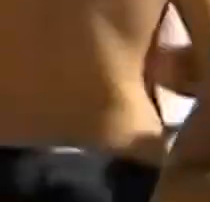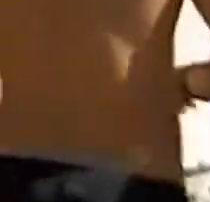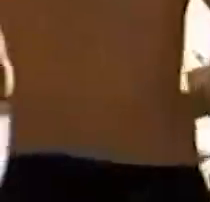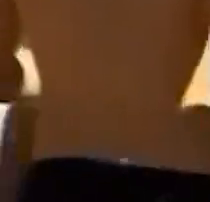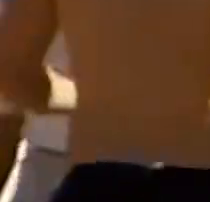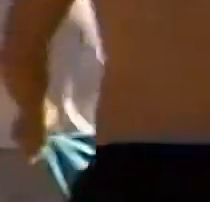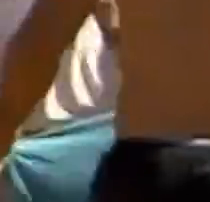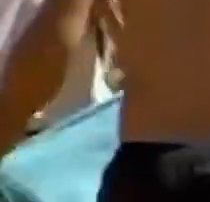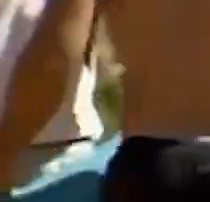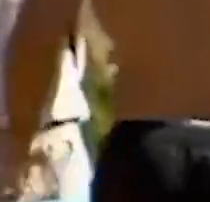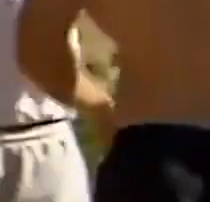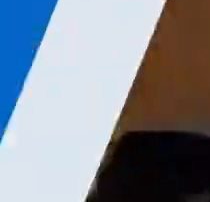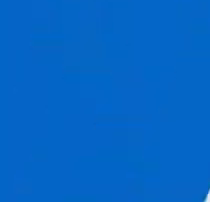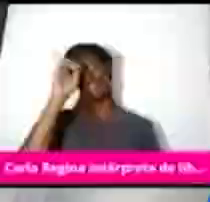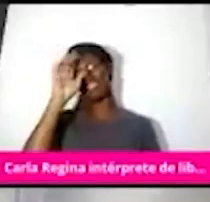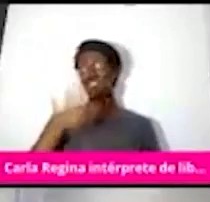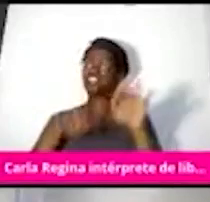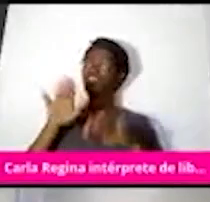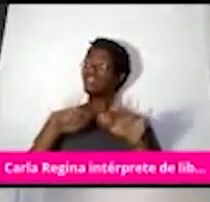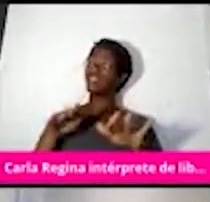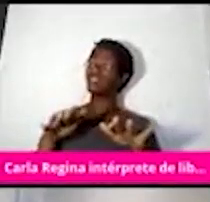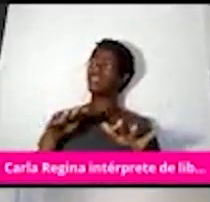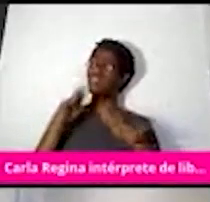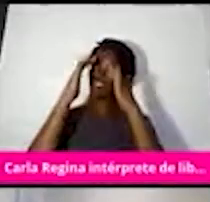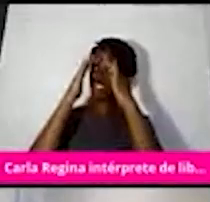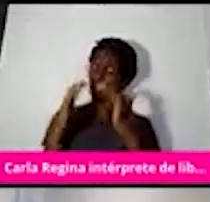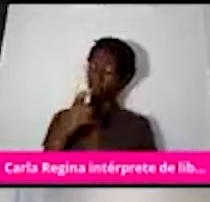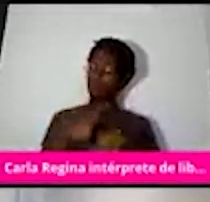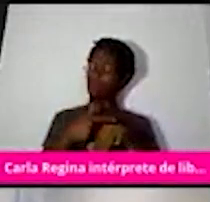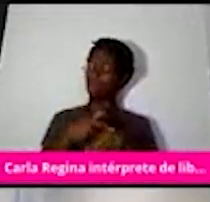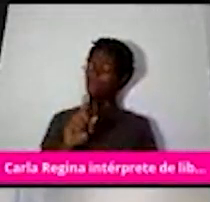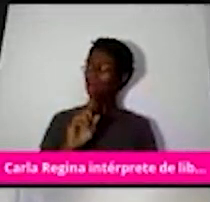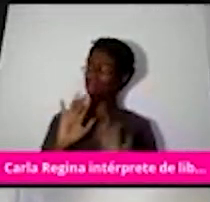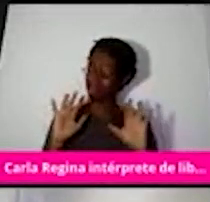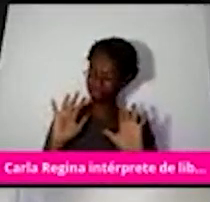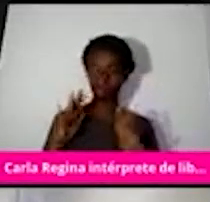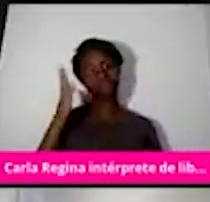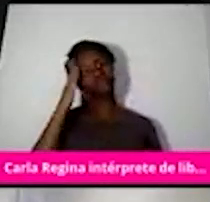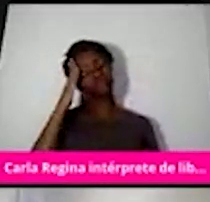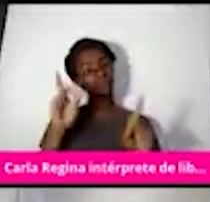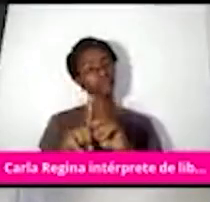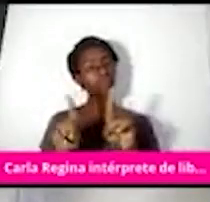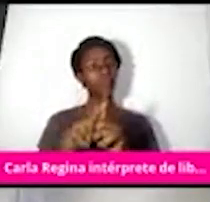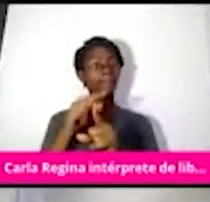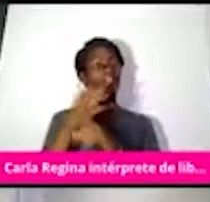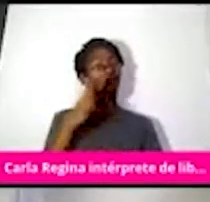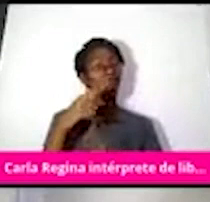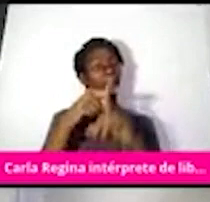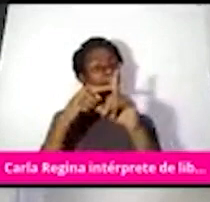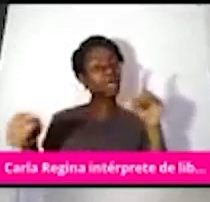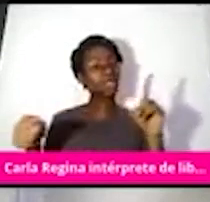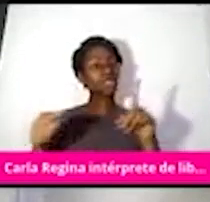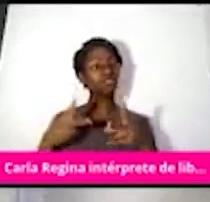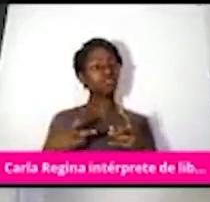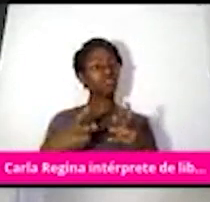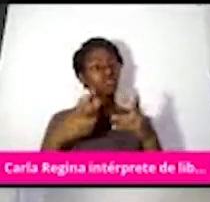saudável pode diminuir as chances de a mente hoje pelo menos metade dos tumores são